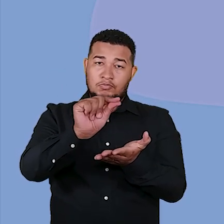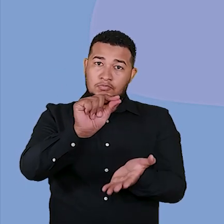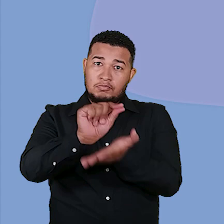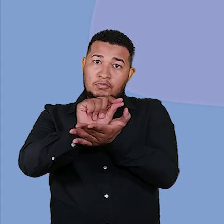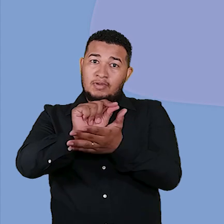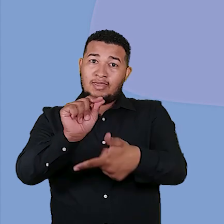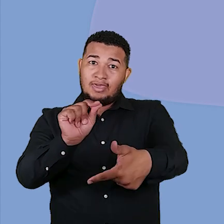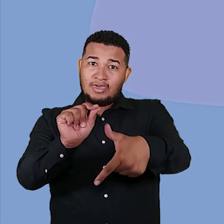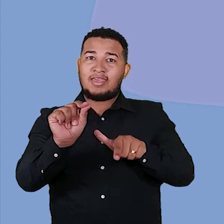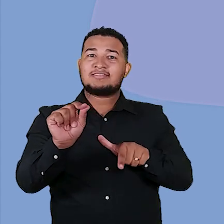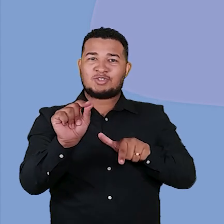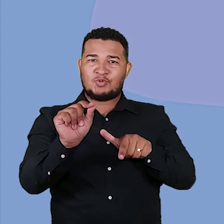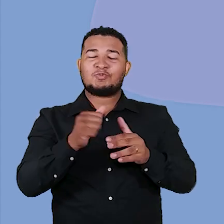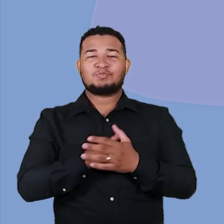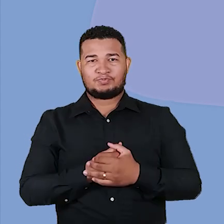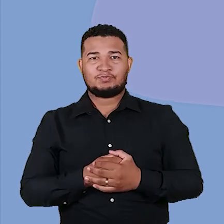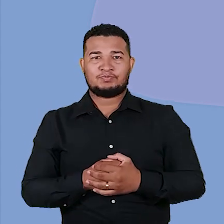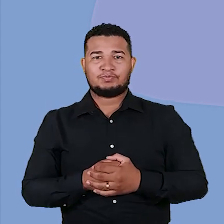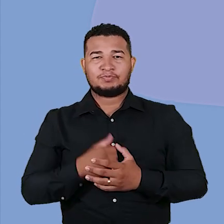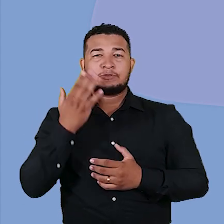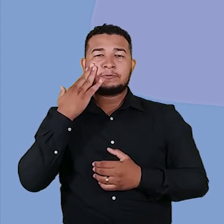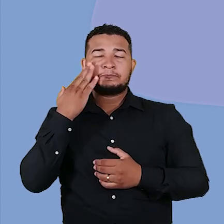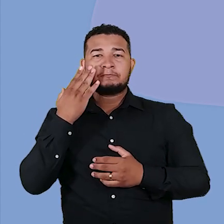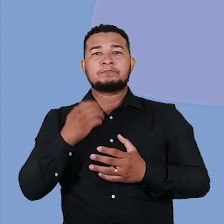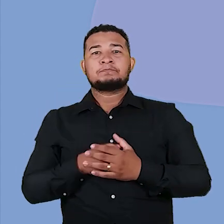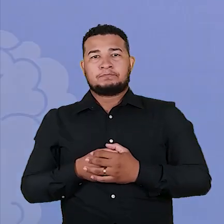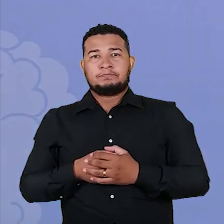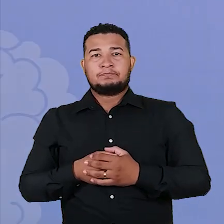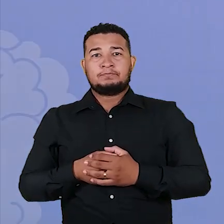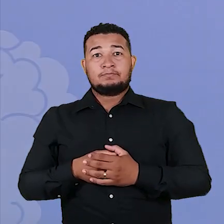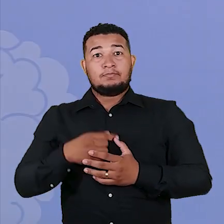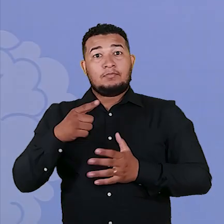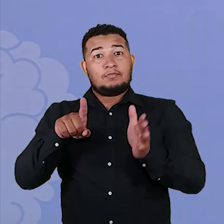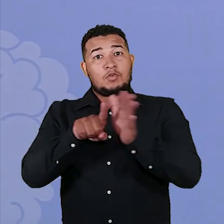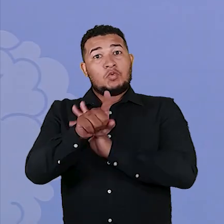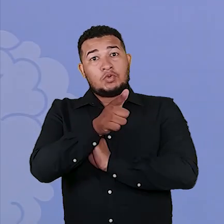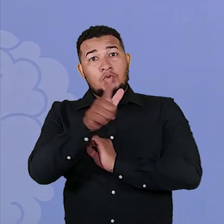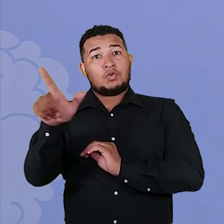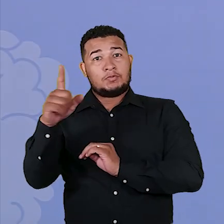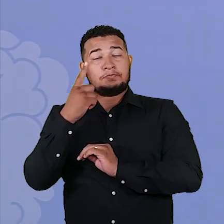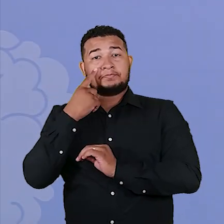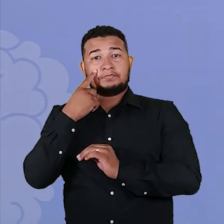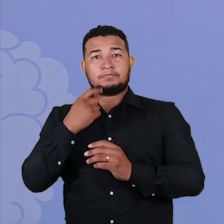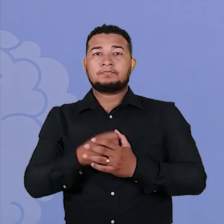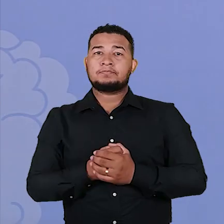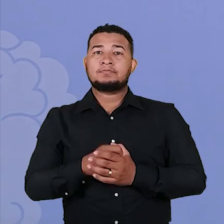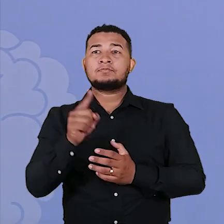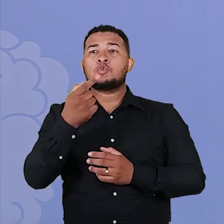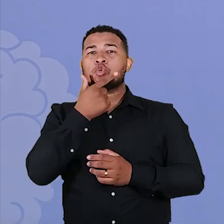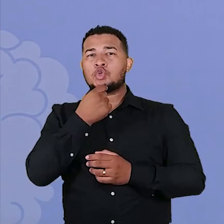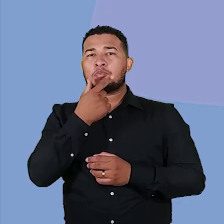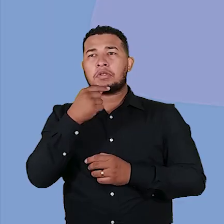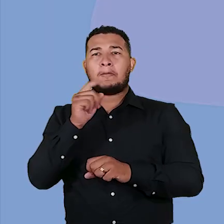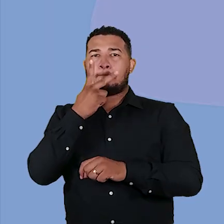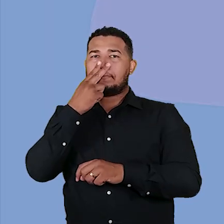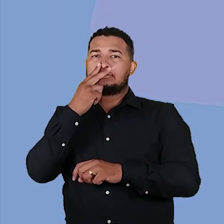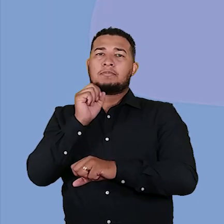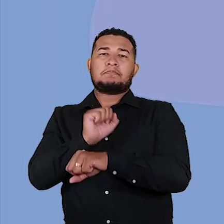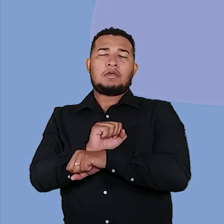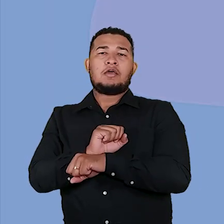não é a terra tá então é ação e reação entenderam vamos para mais uma questão